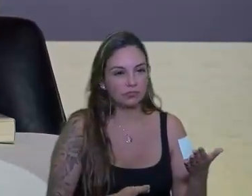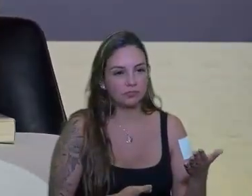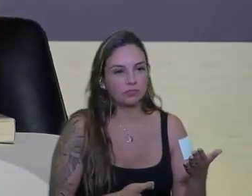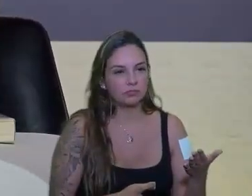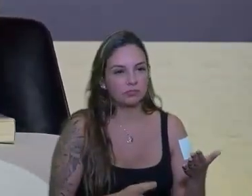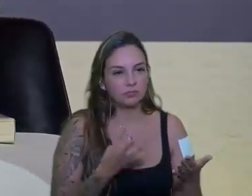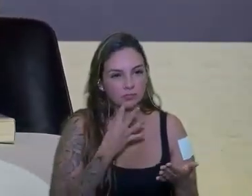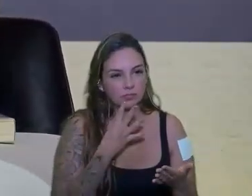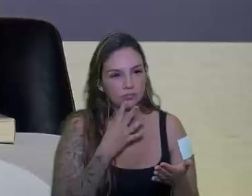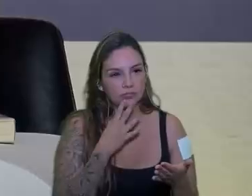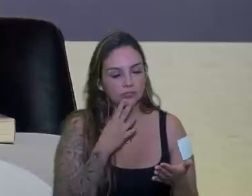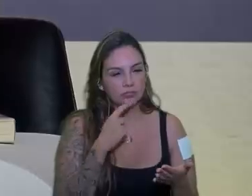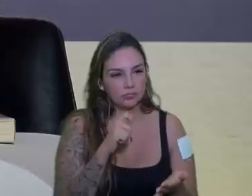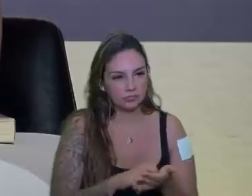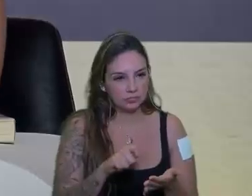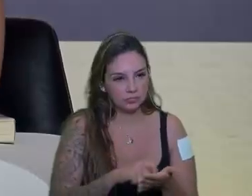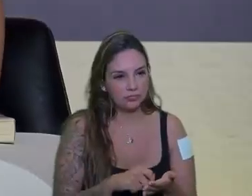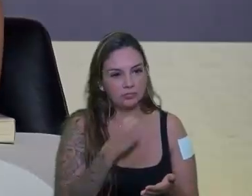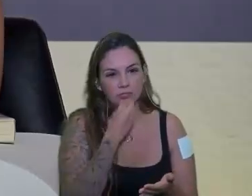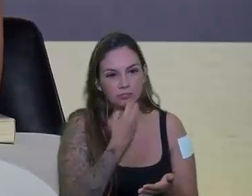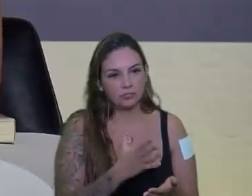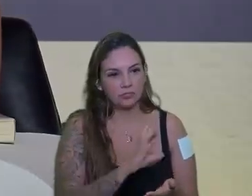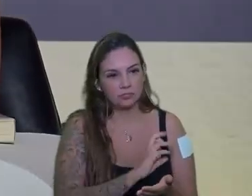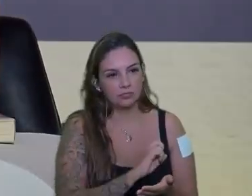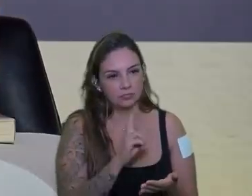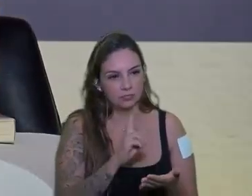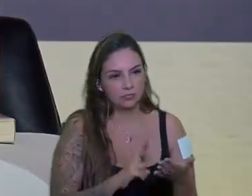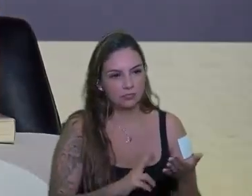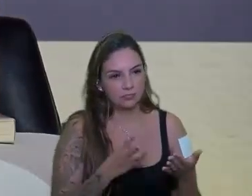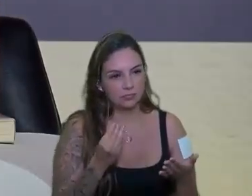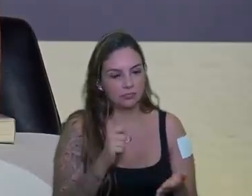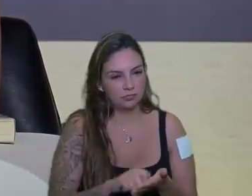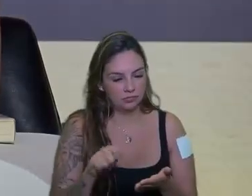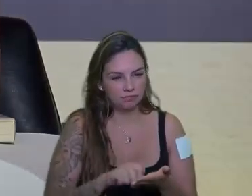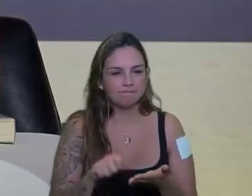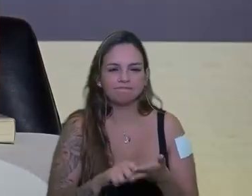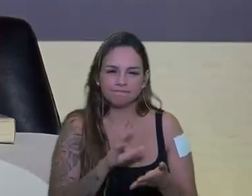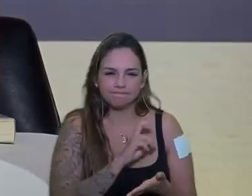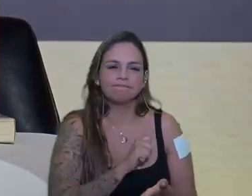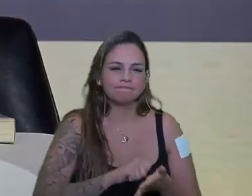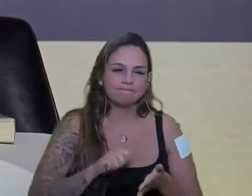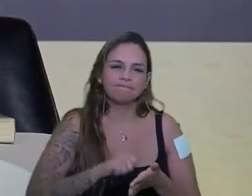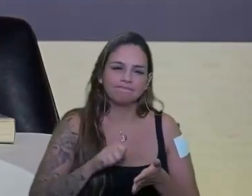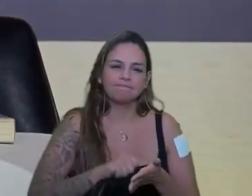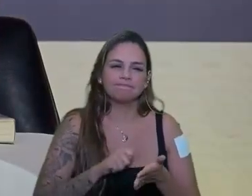era conhecida por escrever bem. Eu sempre gostei muito de escrever. Muito, muito.